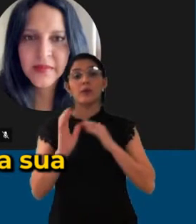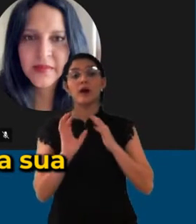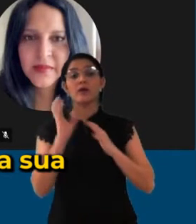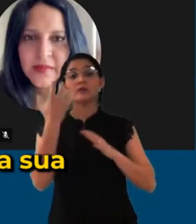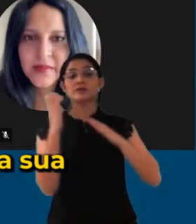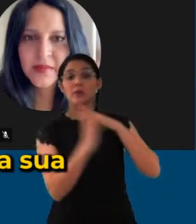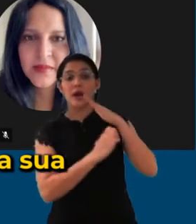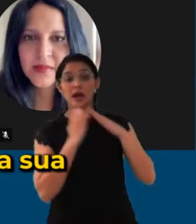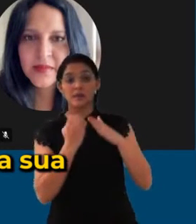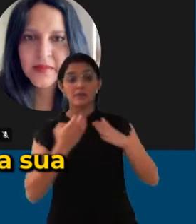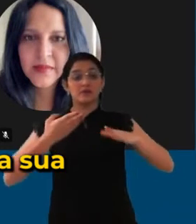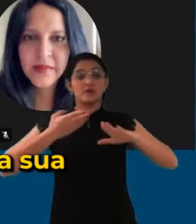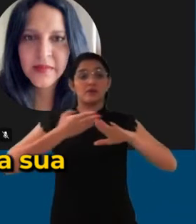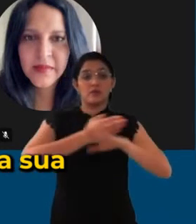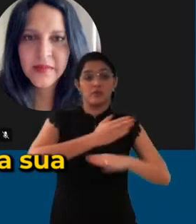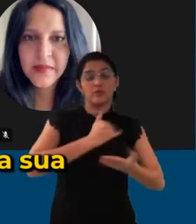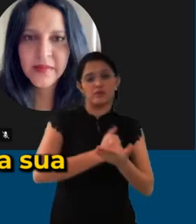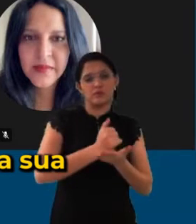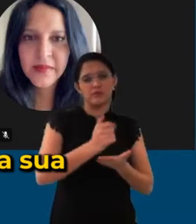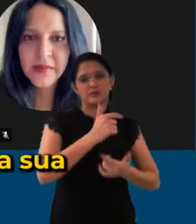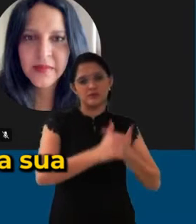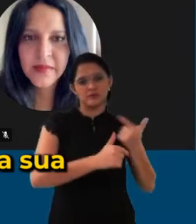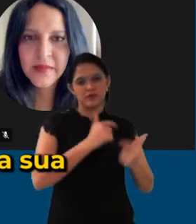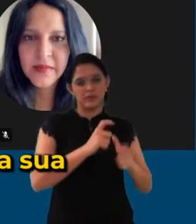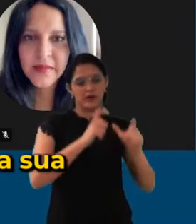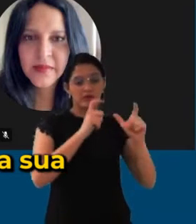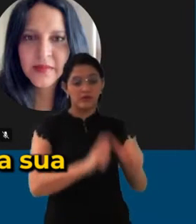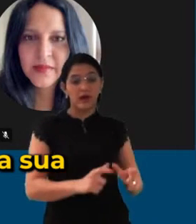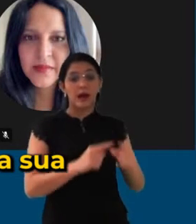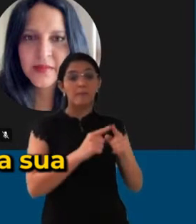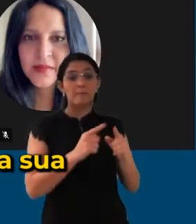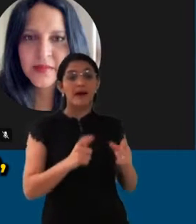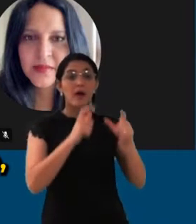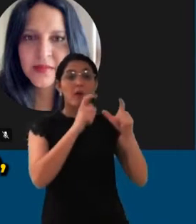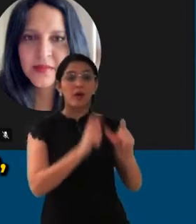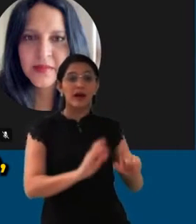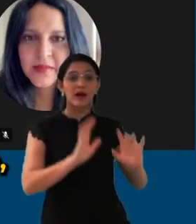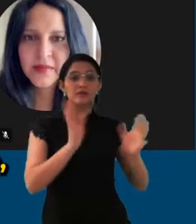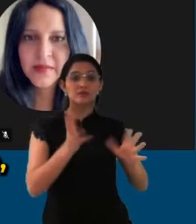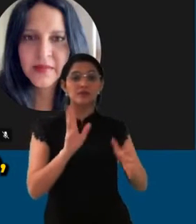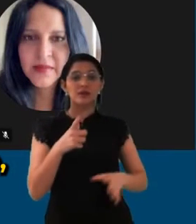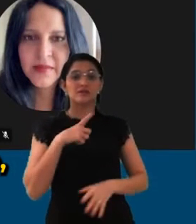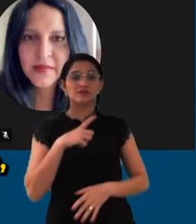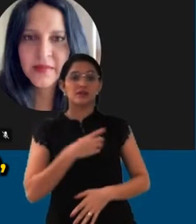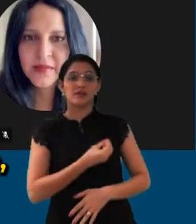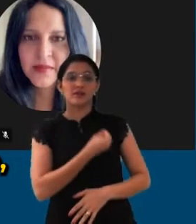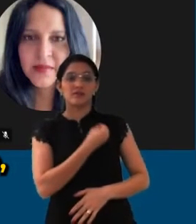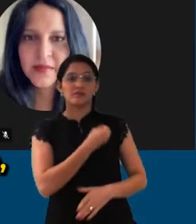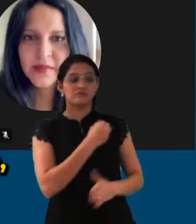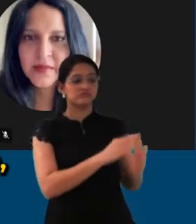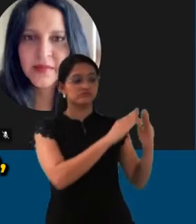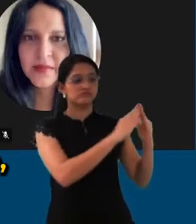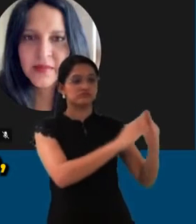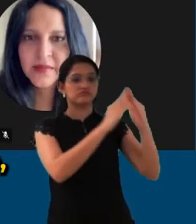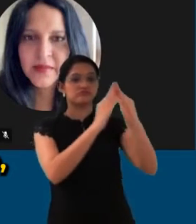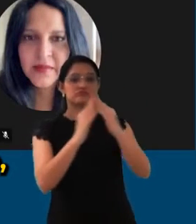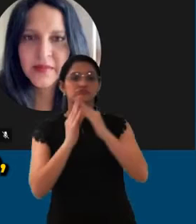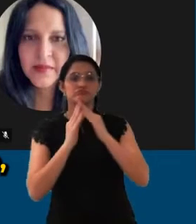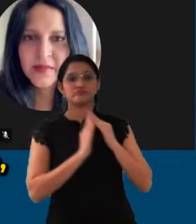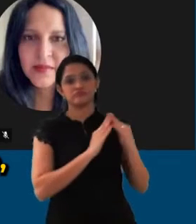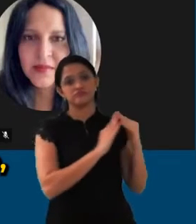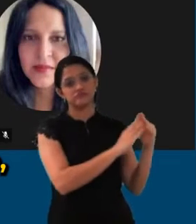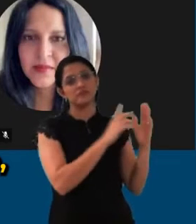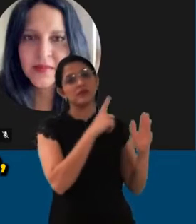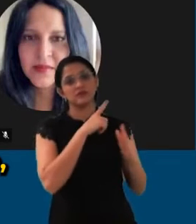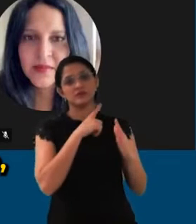antropizado, já tinha sido ocupado por outros vizinhos na sua região, e já existia uma limitação, um cercamento, e efetivamente